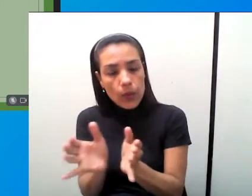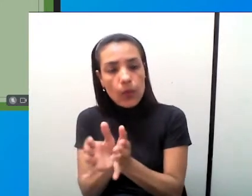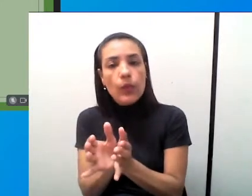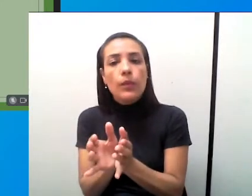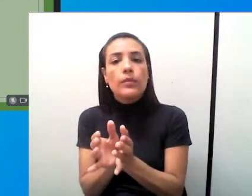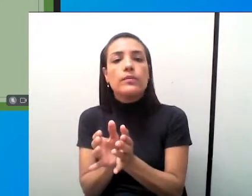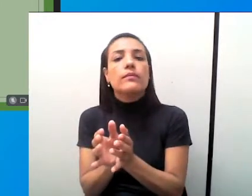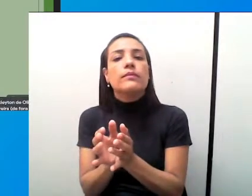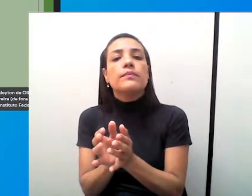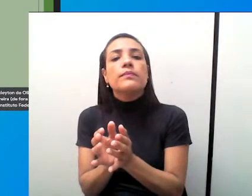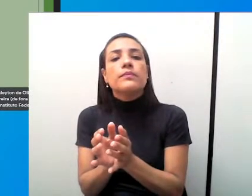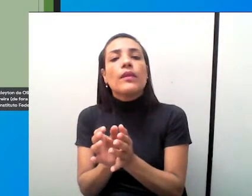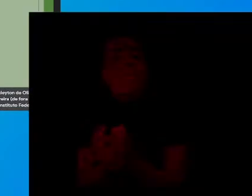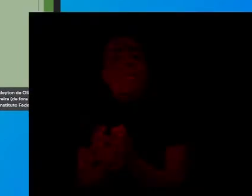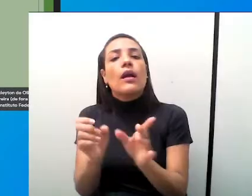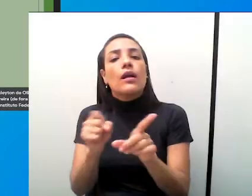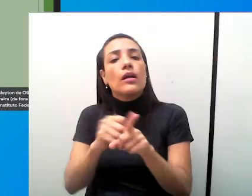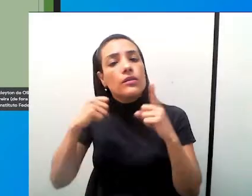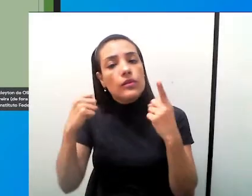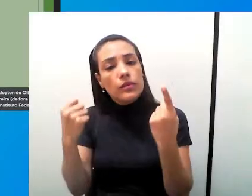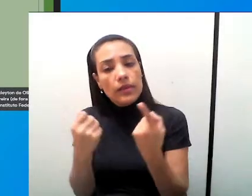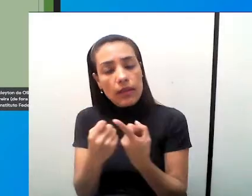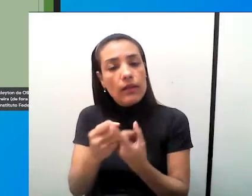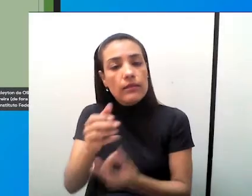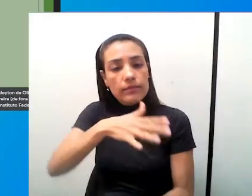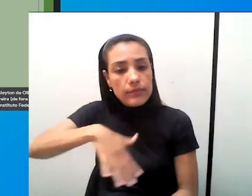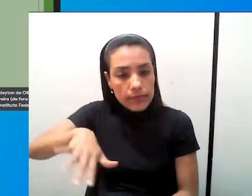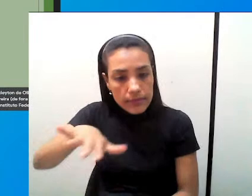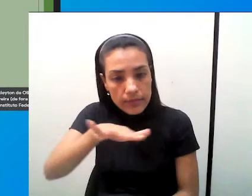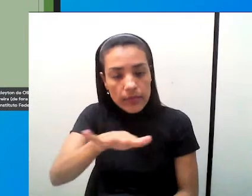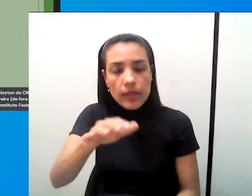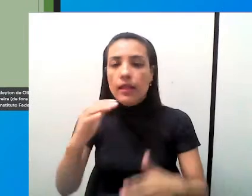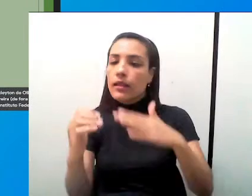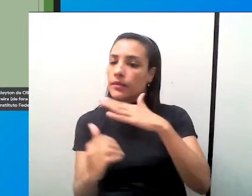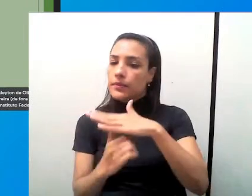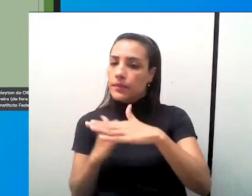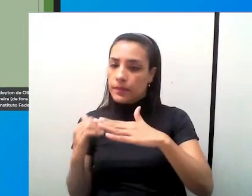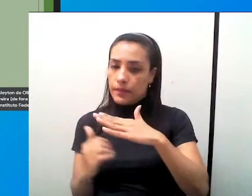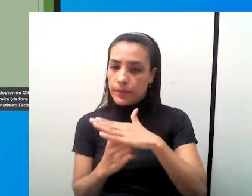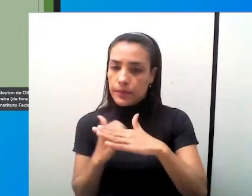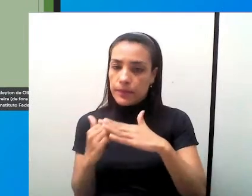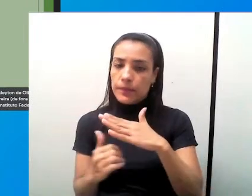e da comunidade externa, né, desses empreendedores que